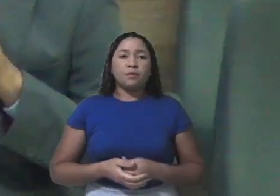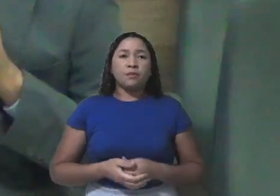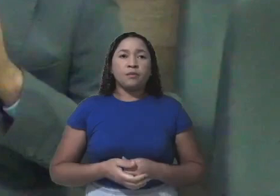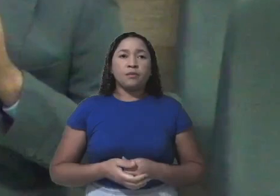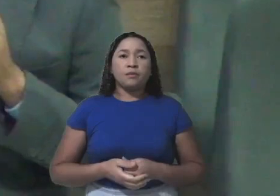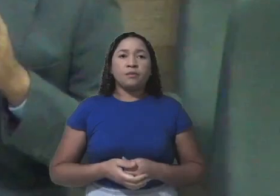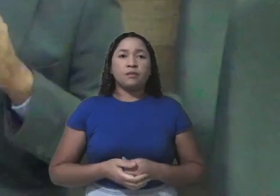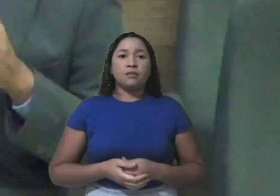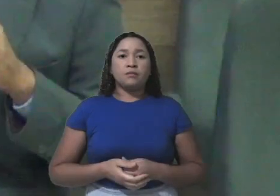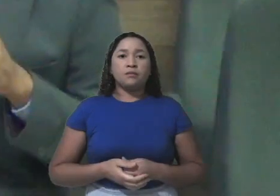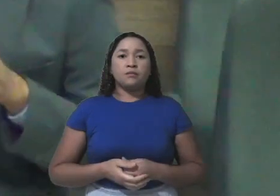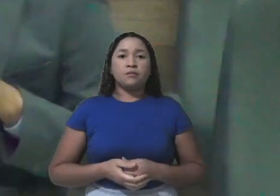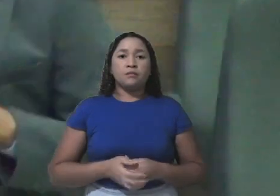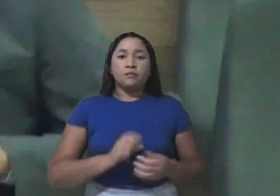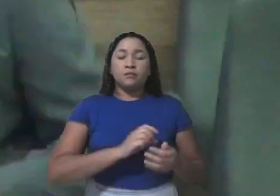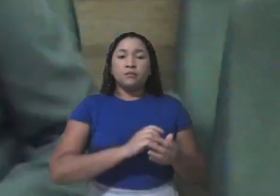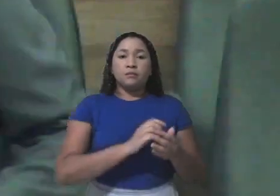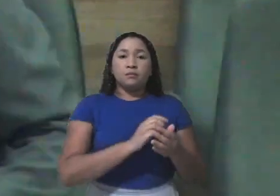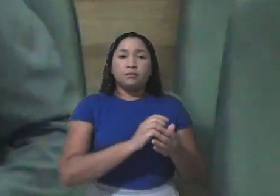11 e 12.